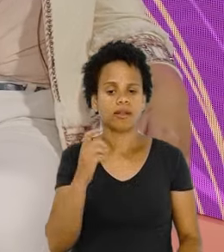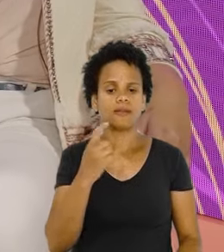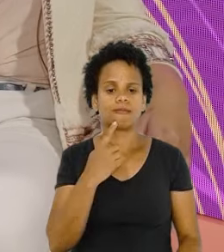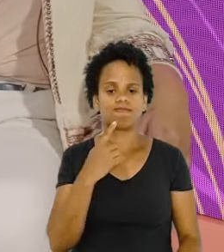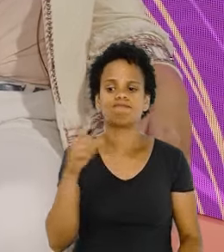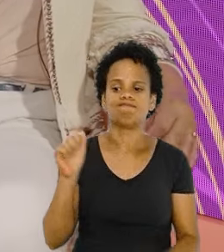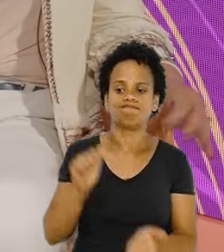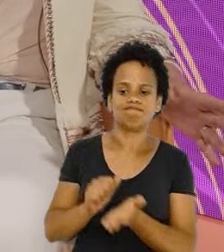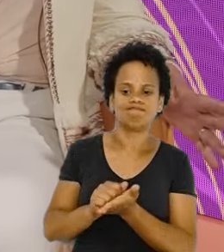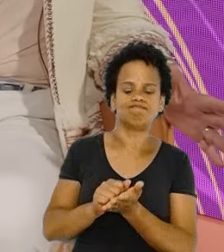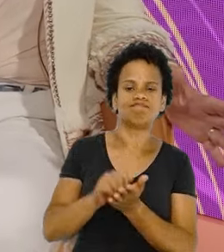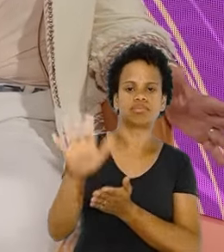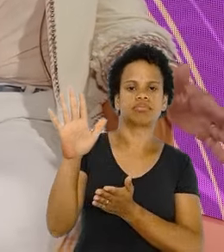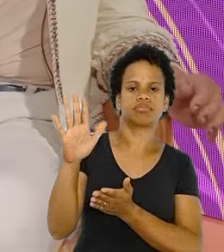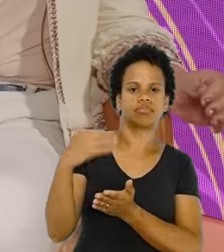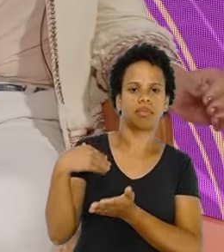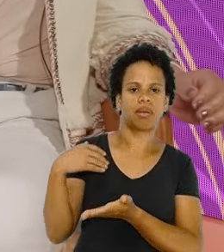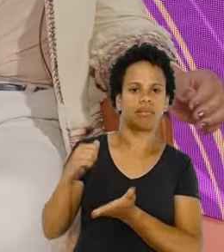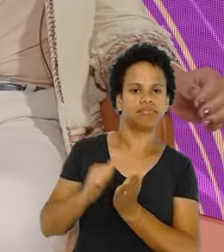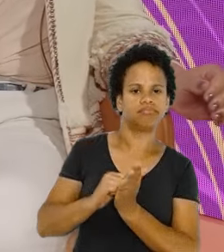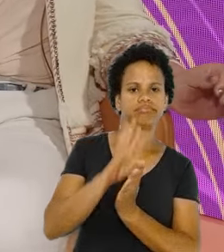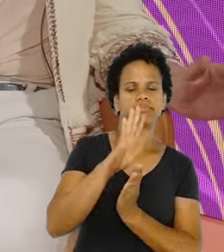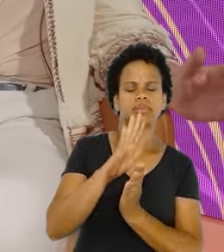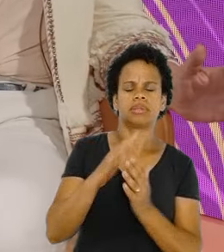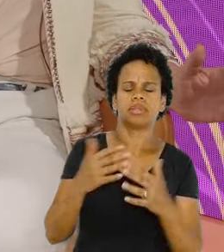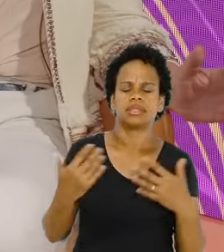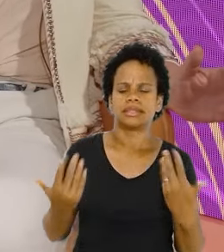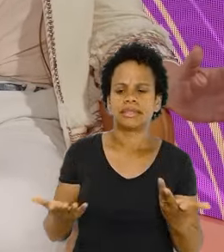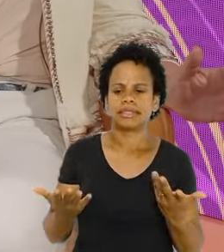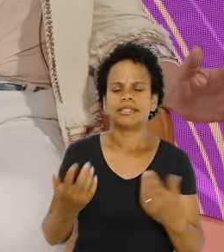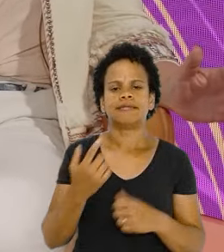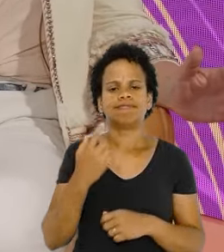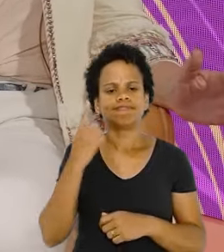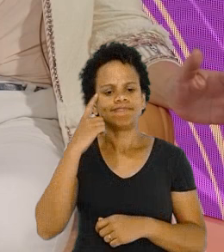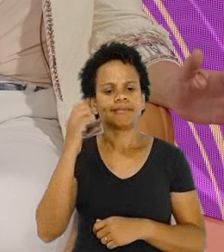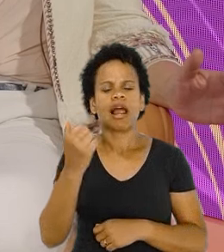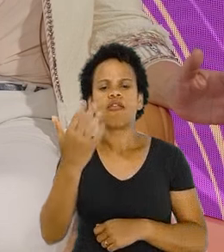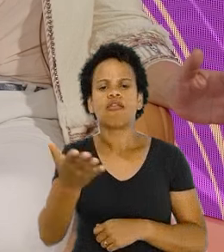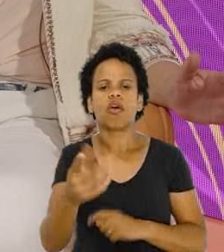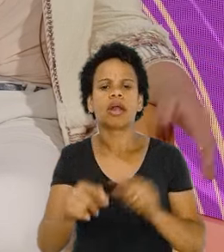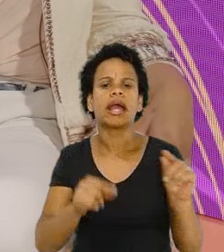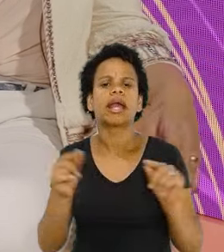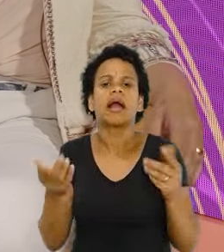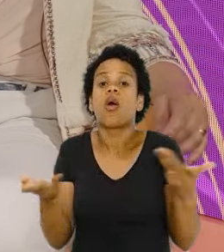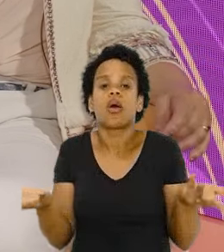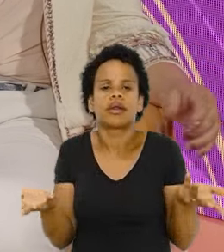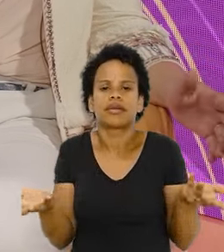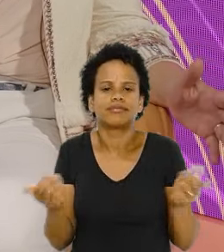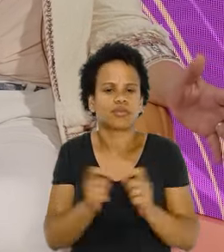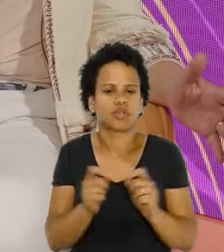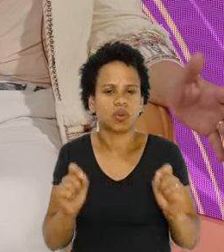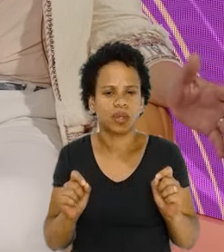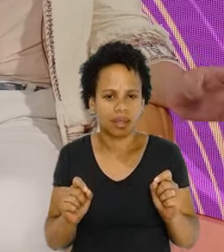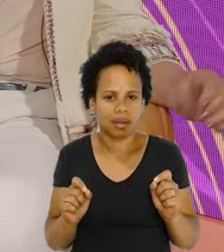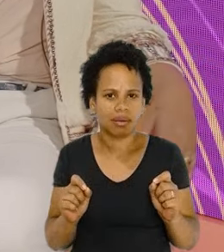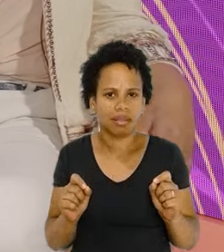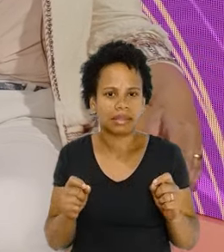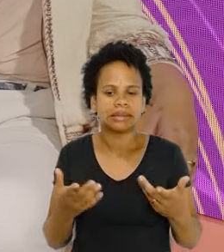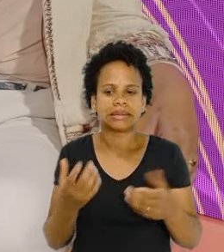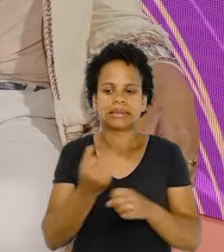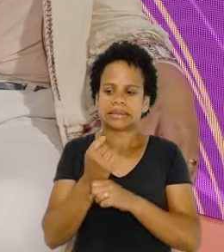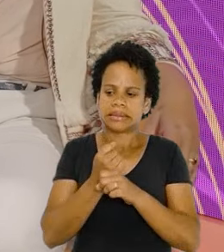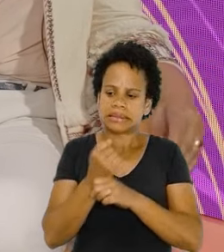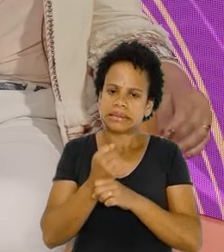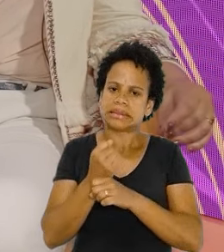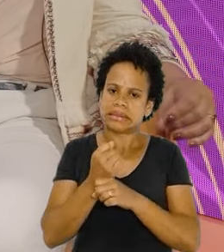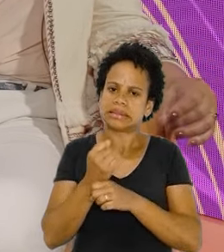demitida fui demitida e foi lá fora que eu falei e agora né depois de tantos anos